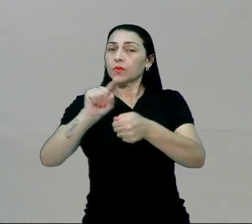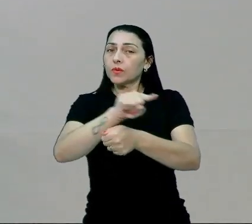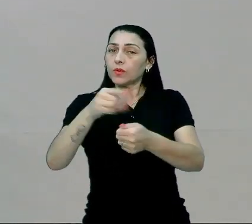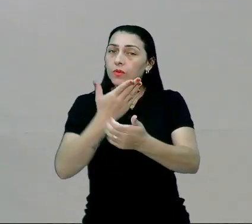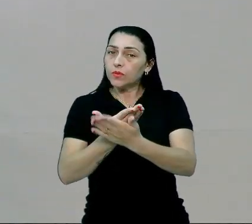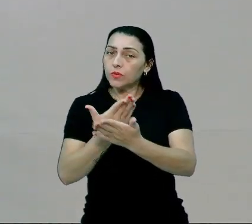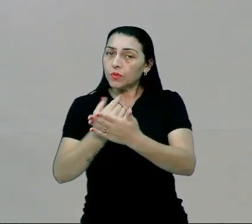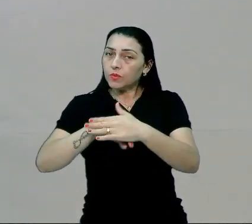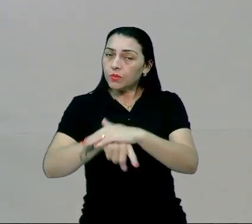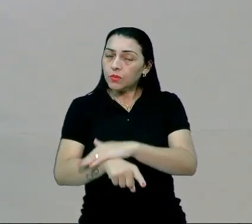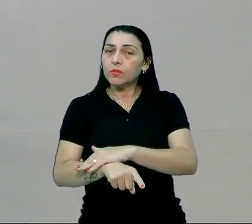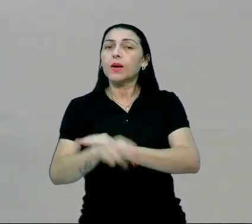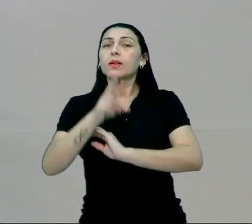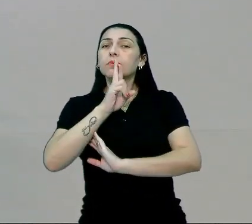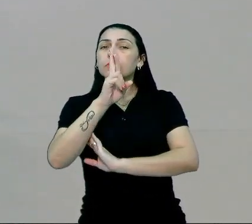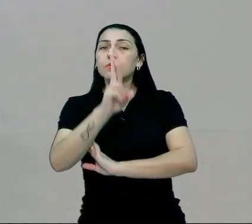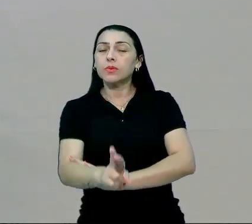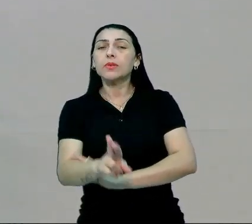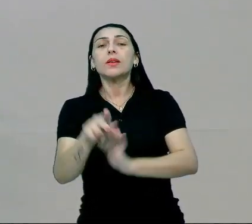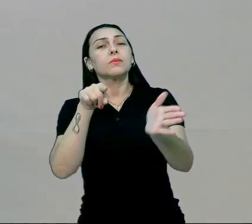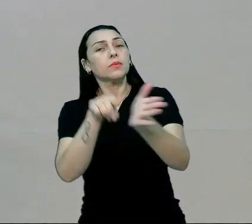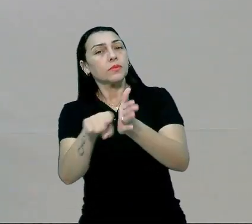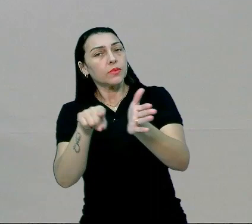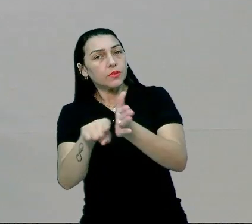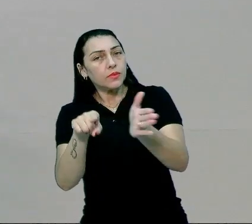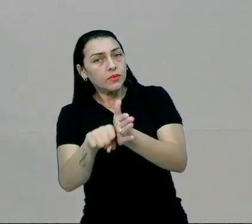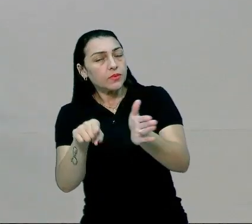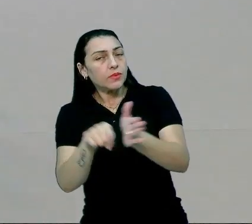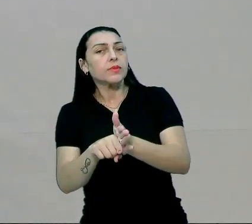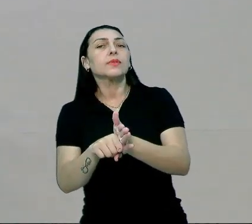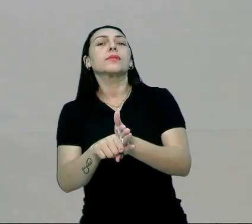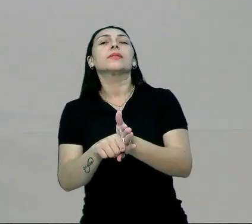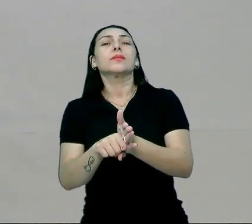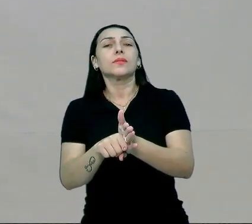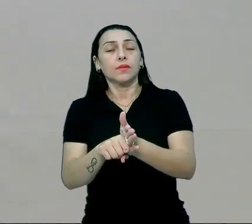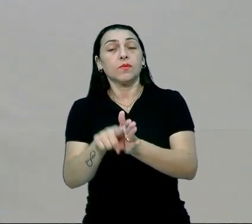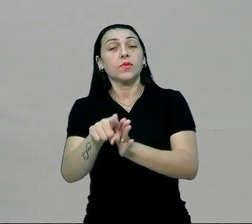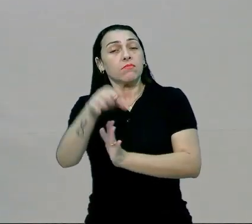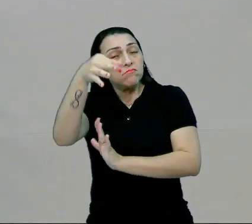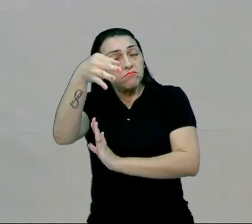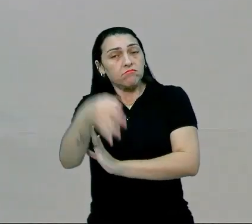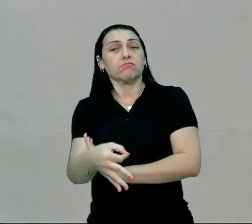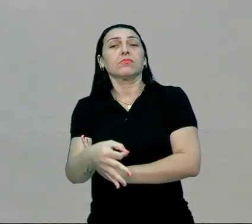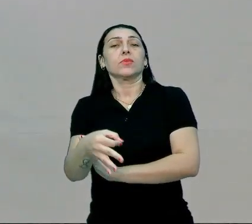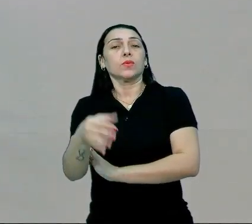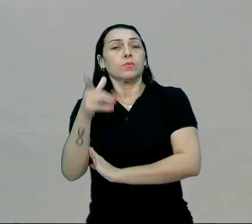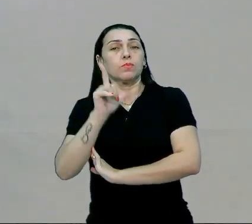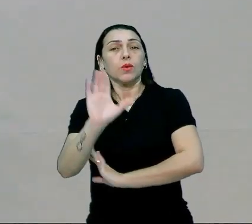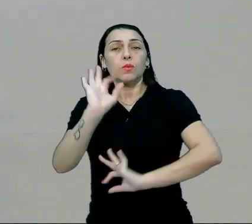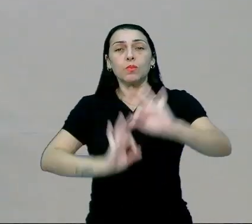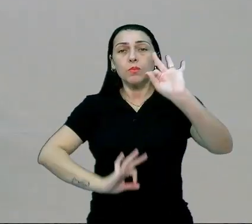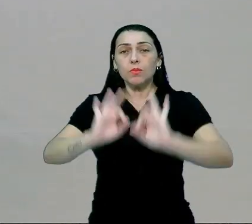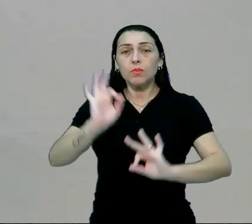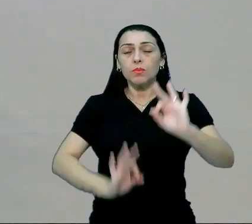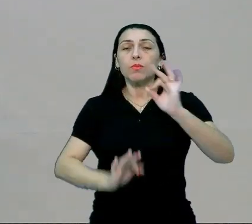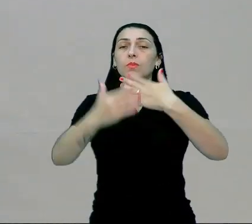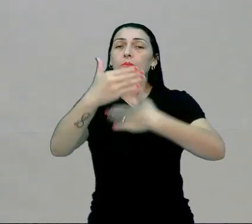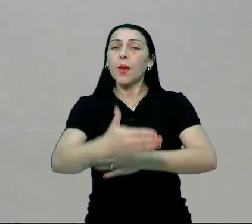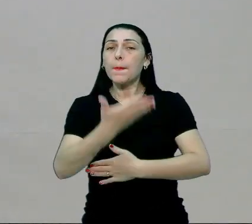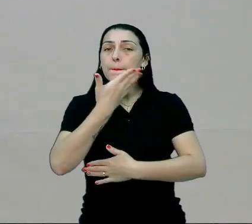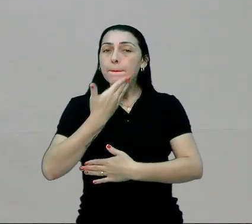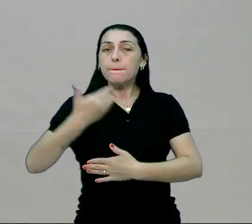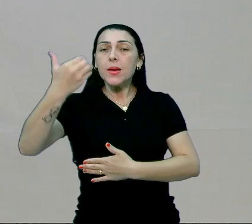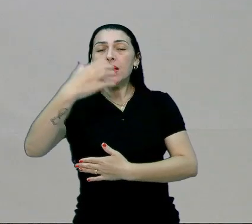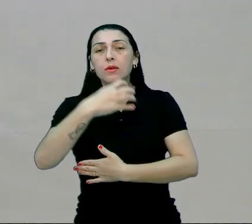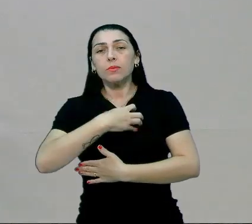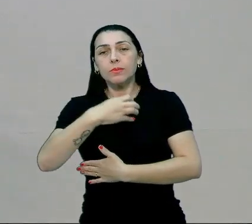seus estudos para responder essas questões, sem sombra de dúvidas, você está se preparando da melhor